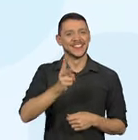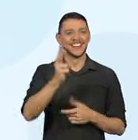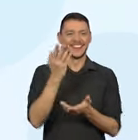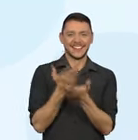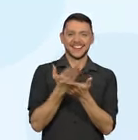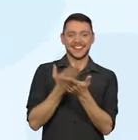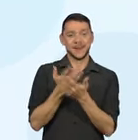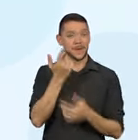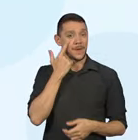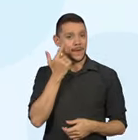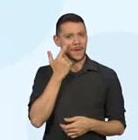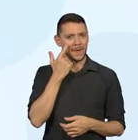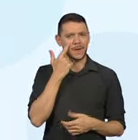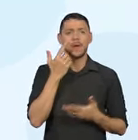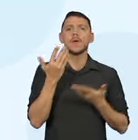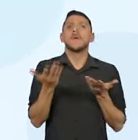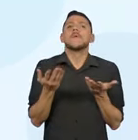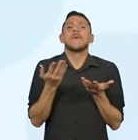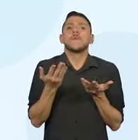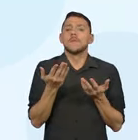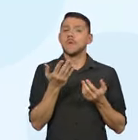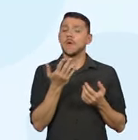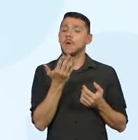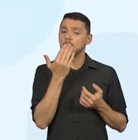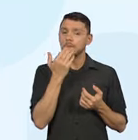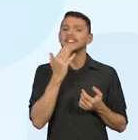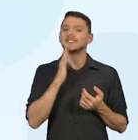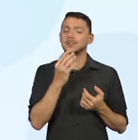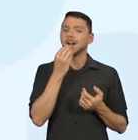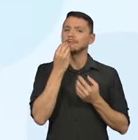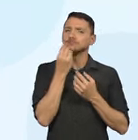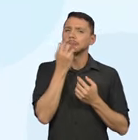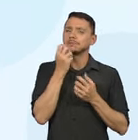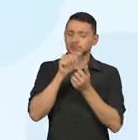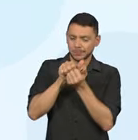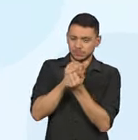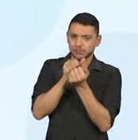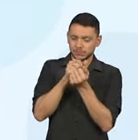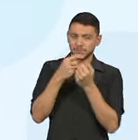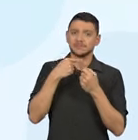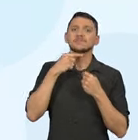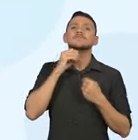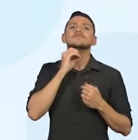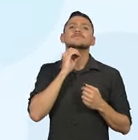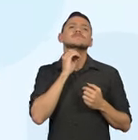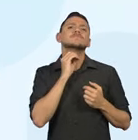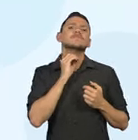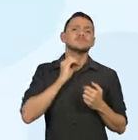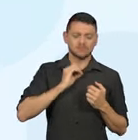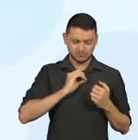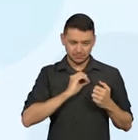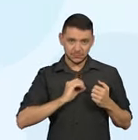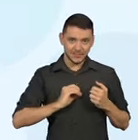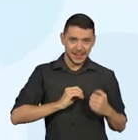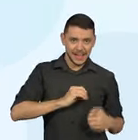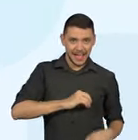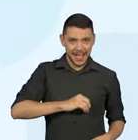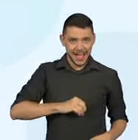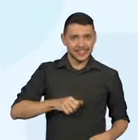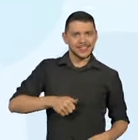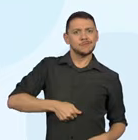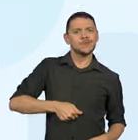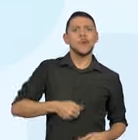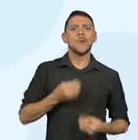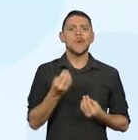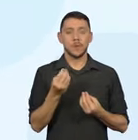Olha só, qual o caminho do bolo alimentar até o estômago? Tá vendo que eu já não estou falando aqui alimento? Aquele já é bolo alimentar. Ele